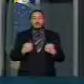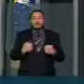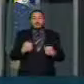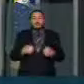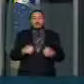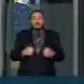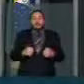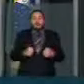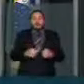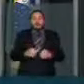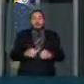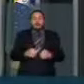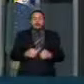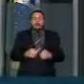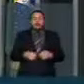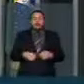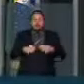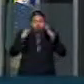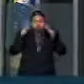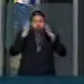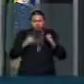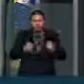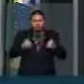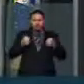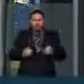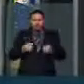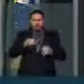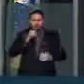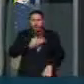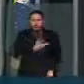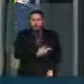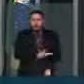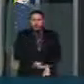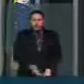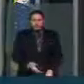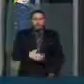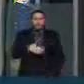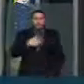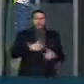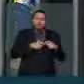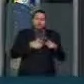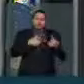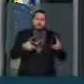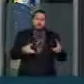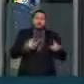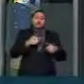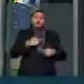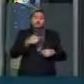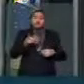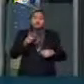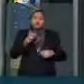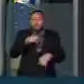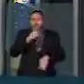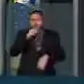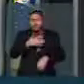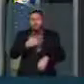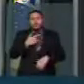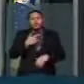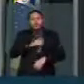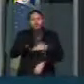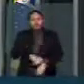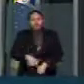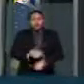demais, tem que ter uma fé sólida, bons costumes, piedade, zelo, prudência, boa